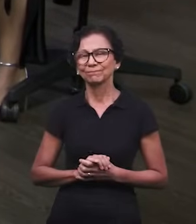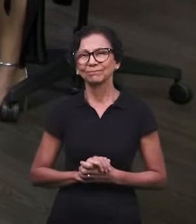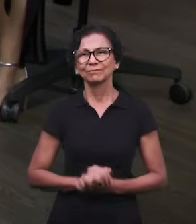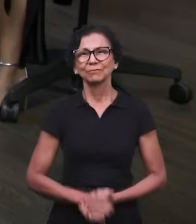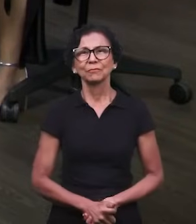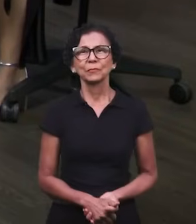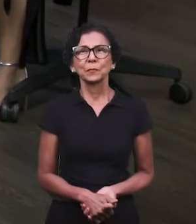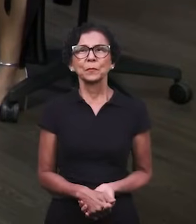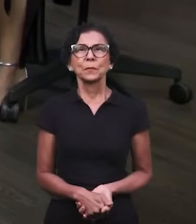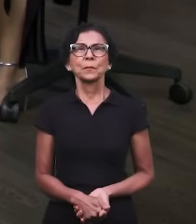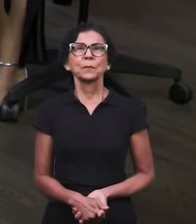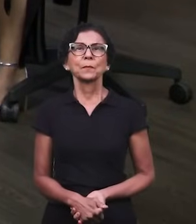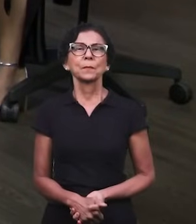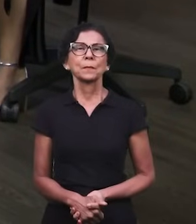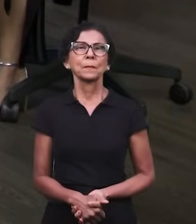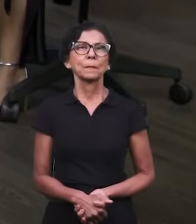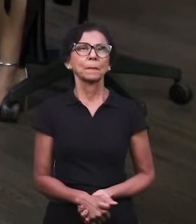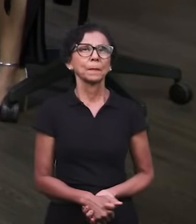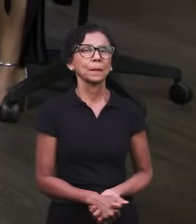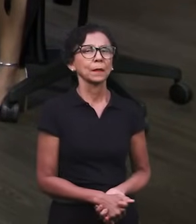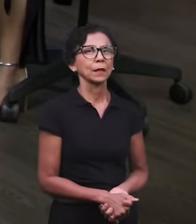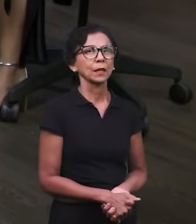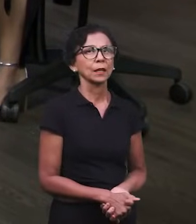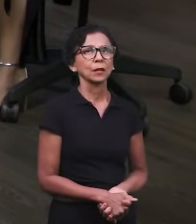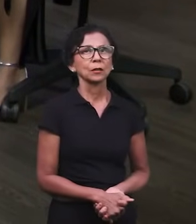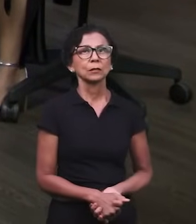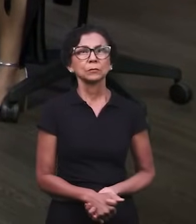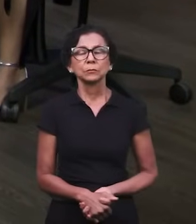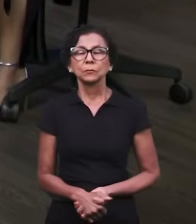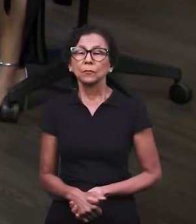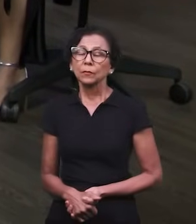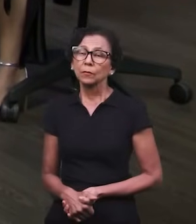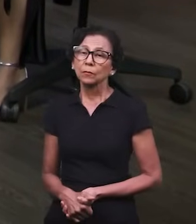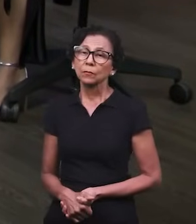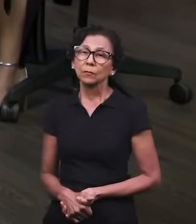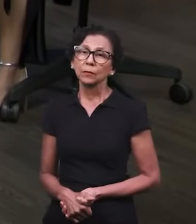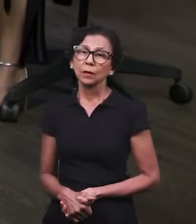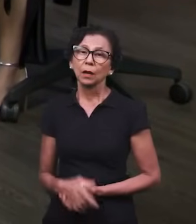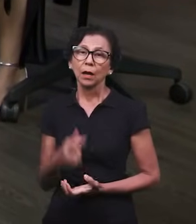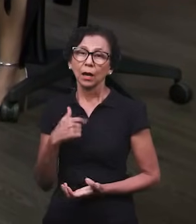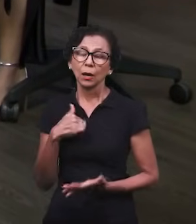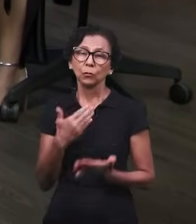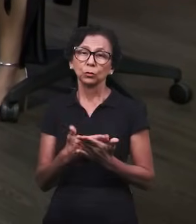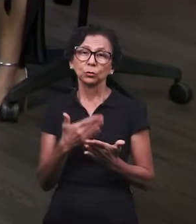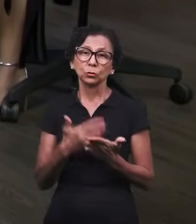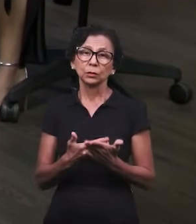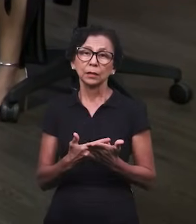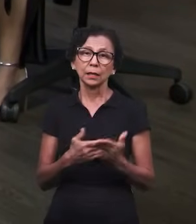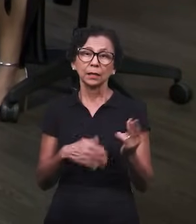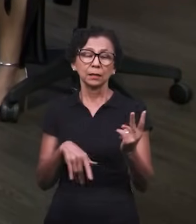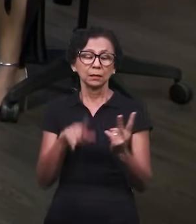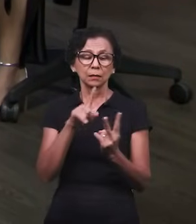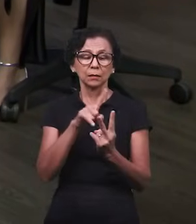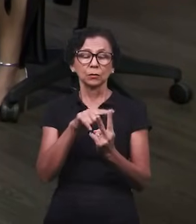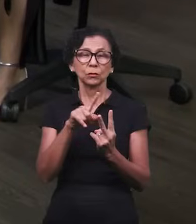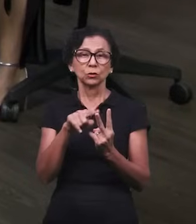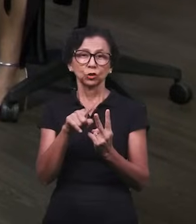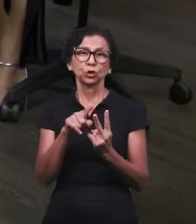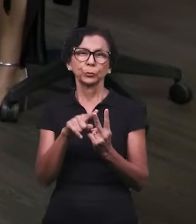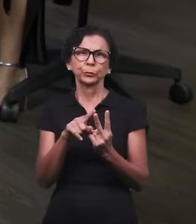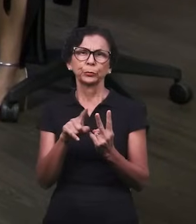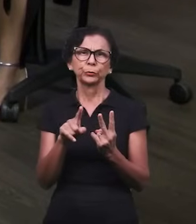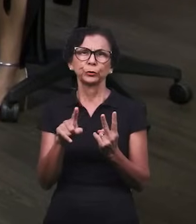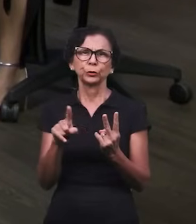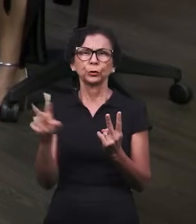percebe a diferença de posicionamento por uma série de motivos. E, de fato, e eu